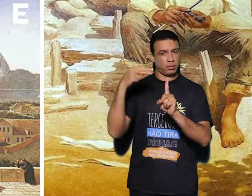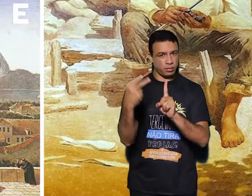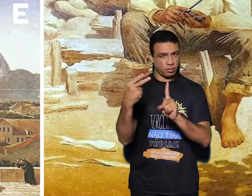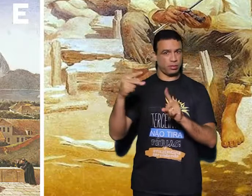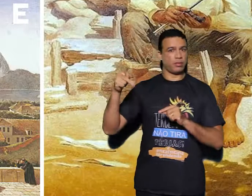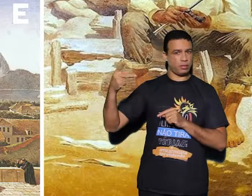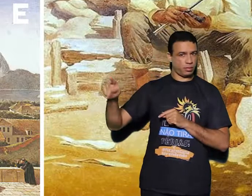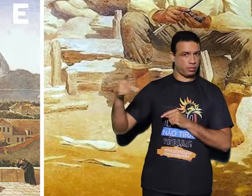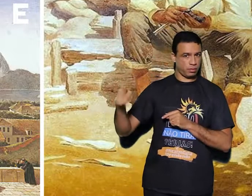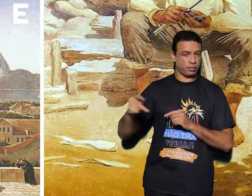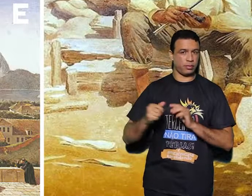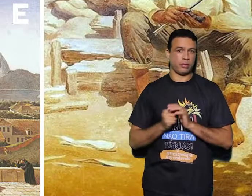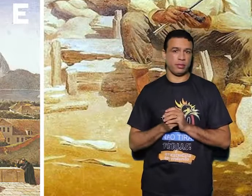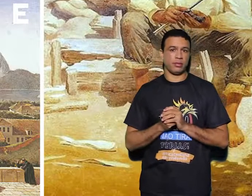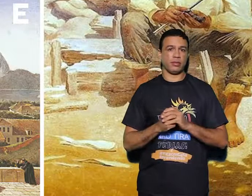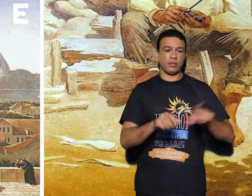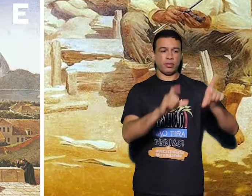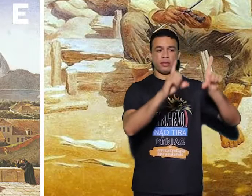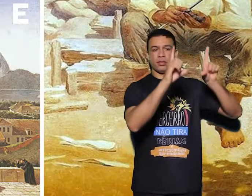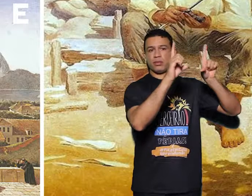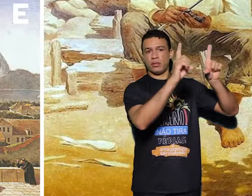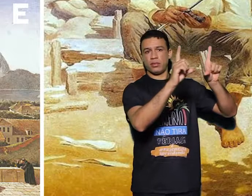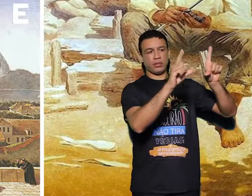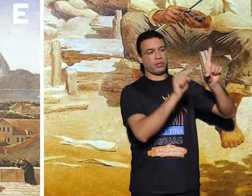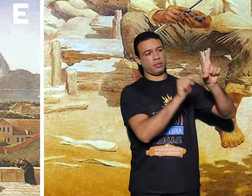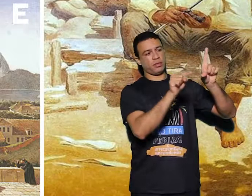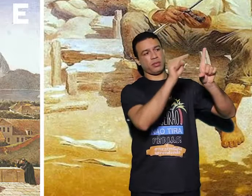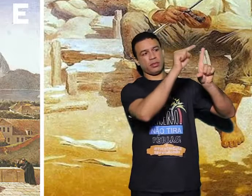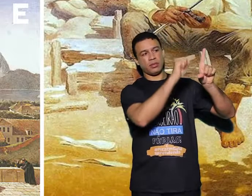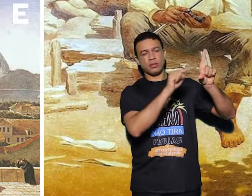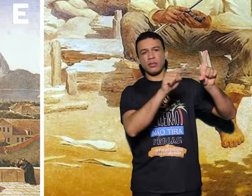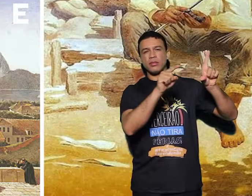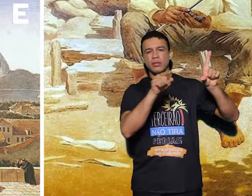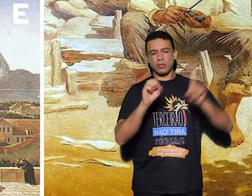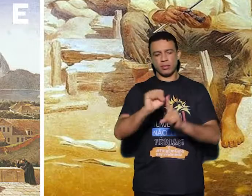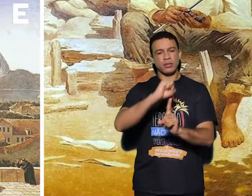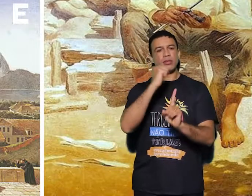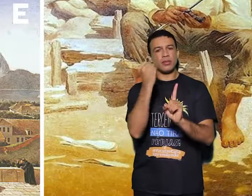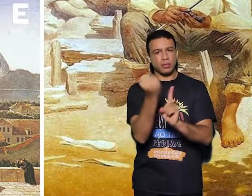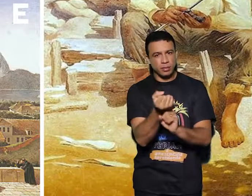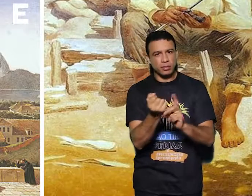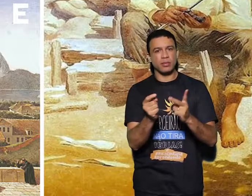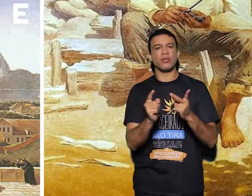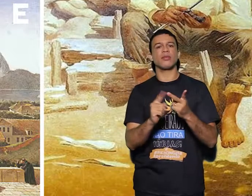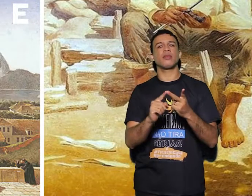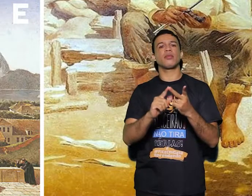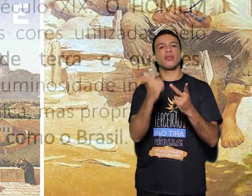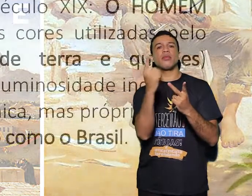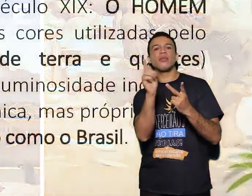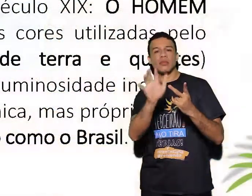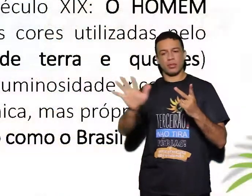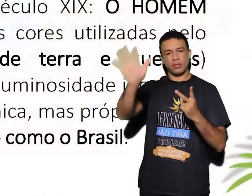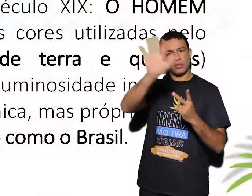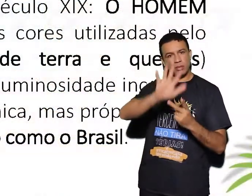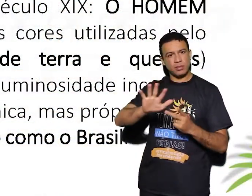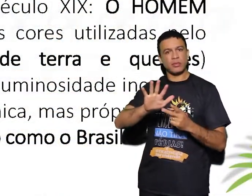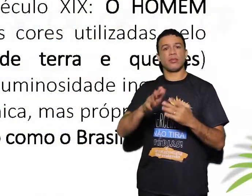a retratar vários pontos sociais, geográficos e históricos daquele período. Qual é a